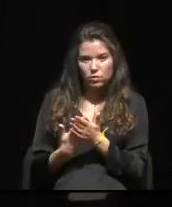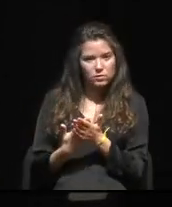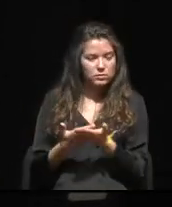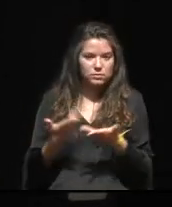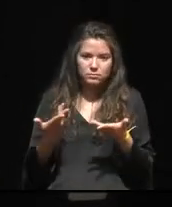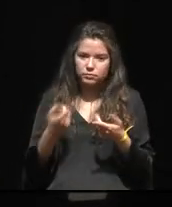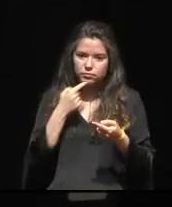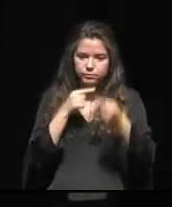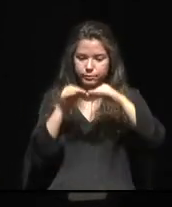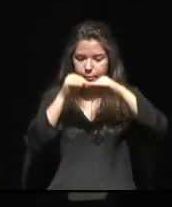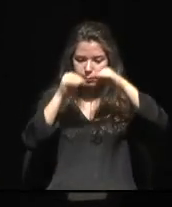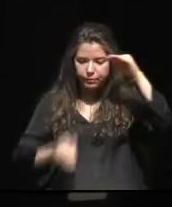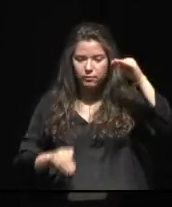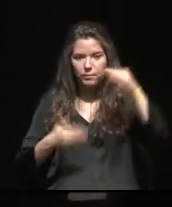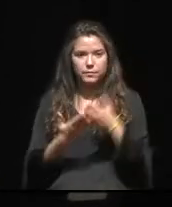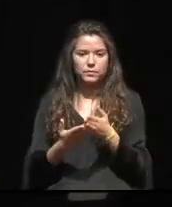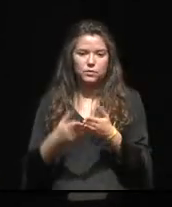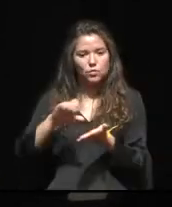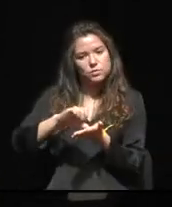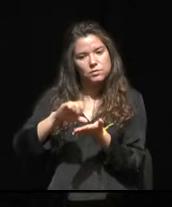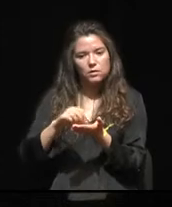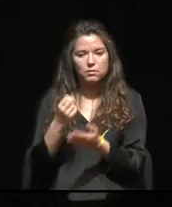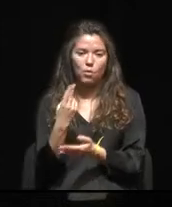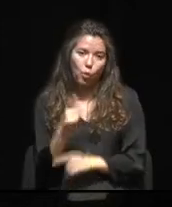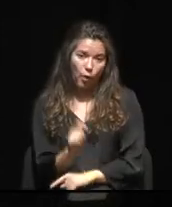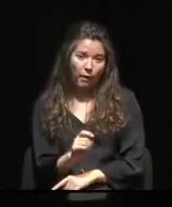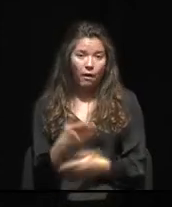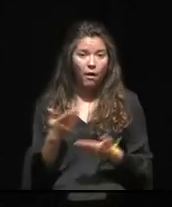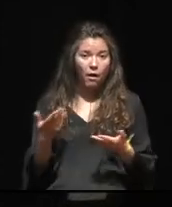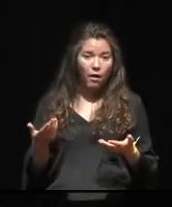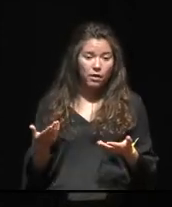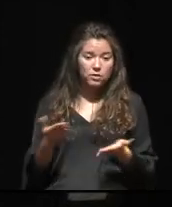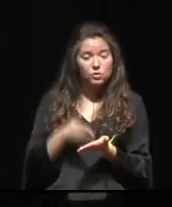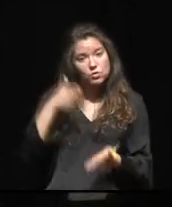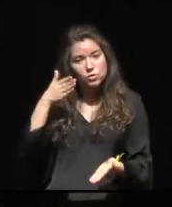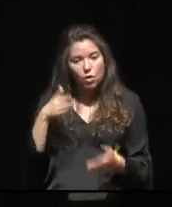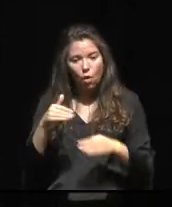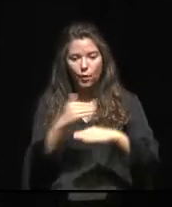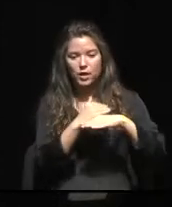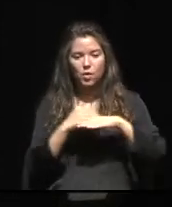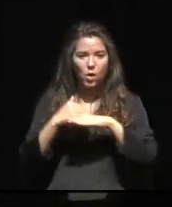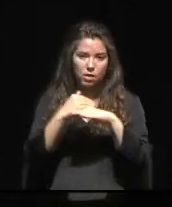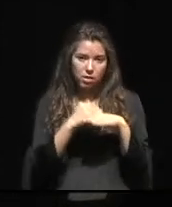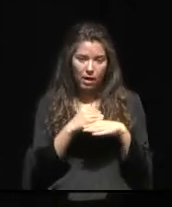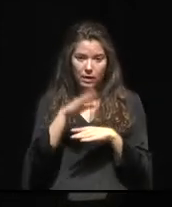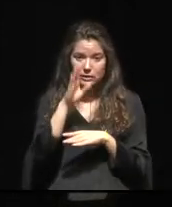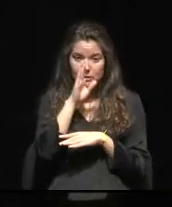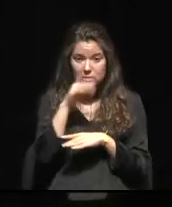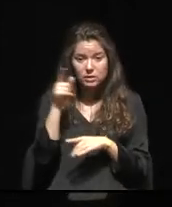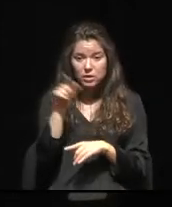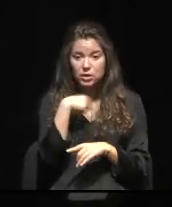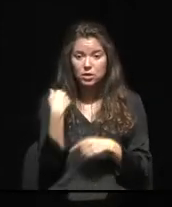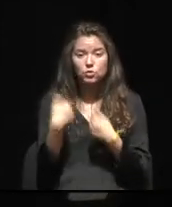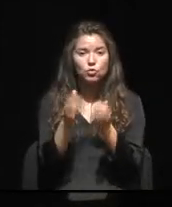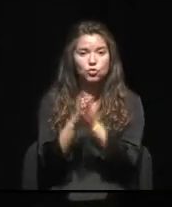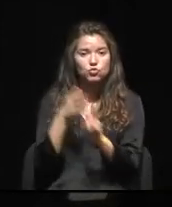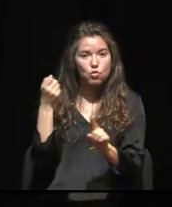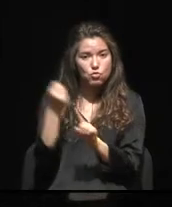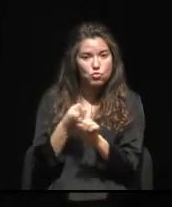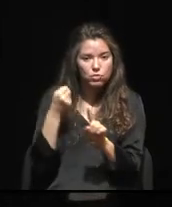de enormes dispar no seio da União Europeia só haverá igualdade se todos lutarmos por isso homens e